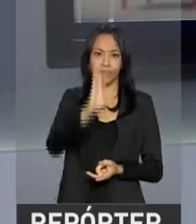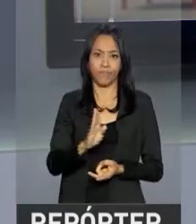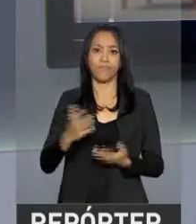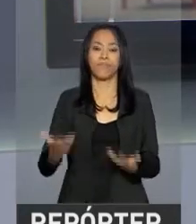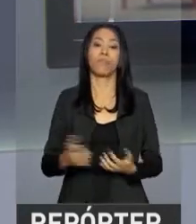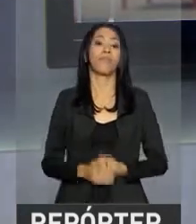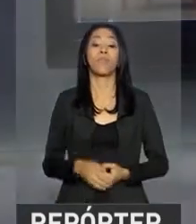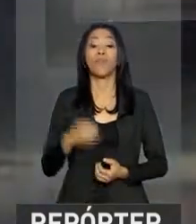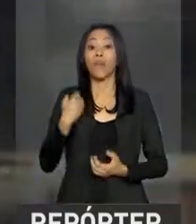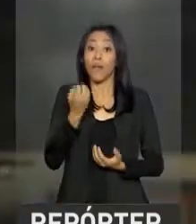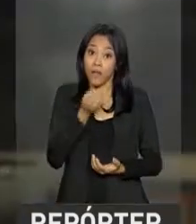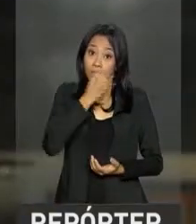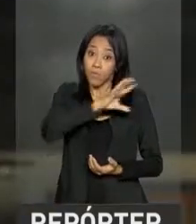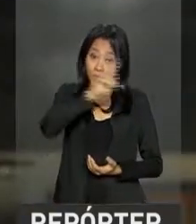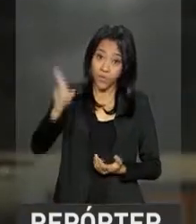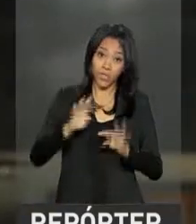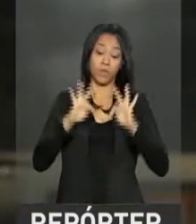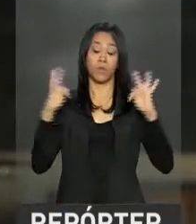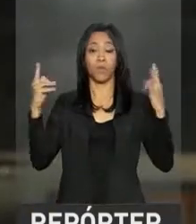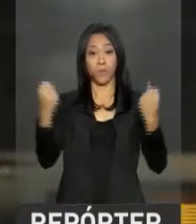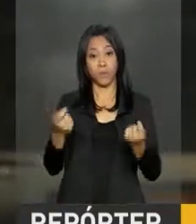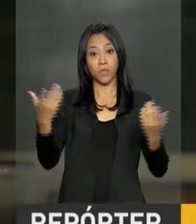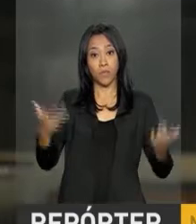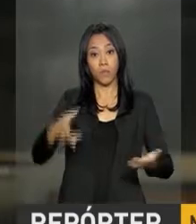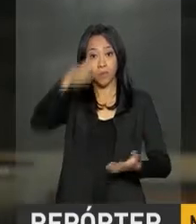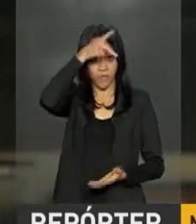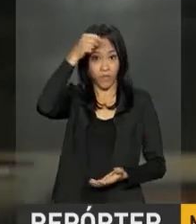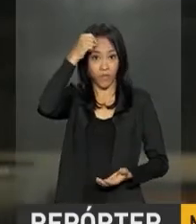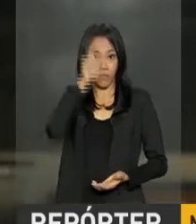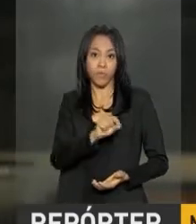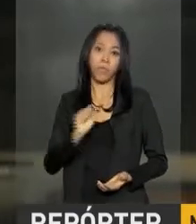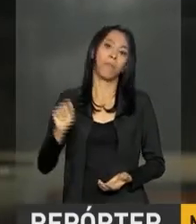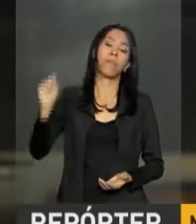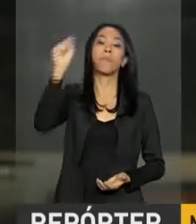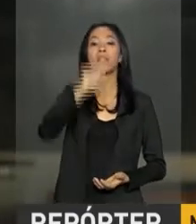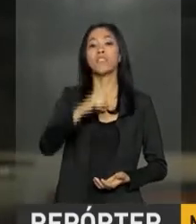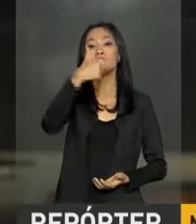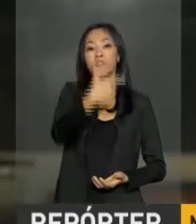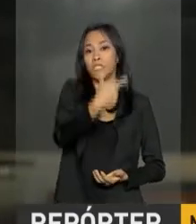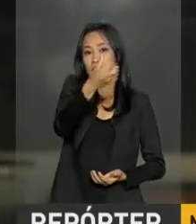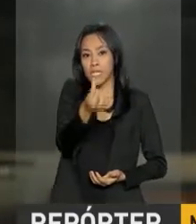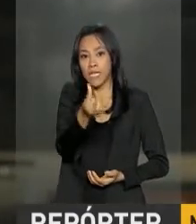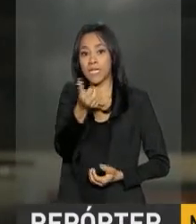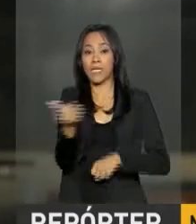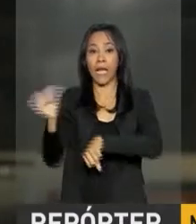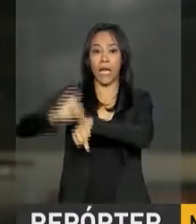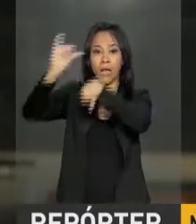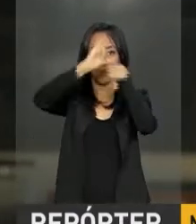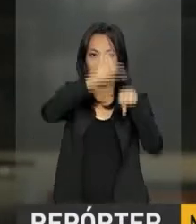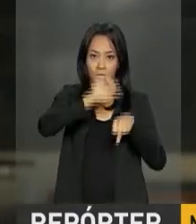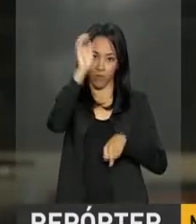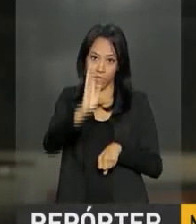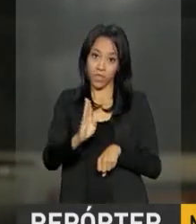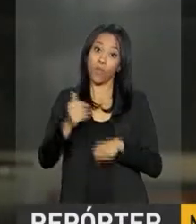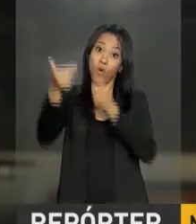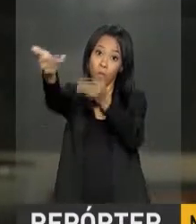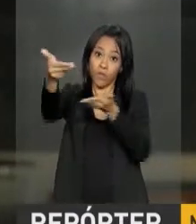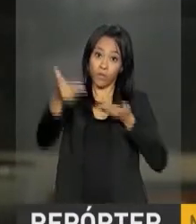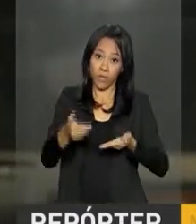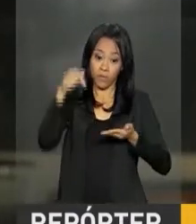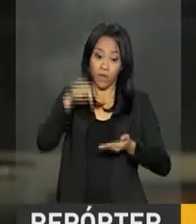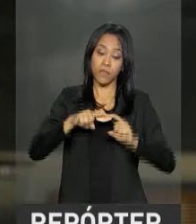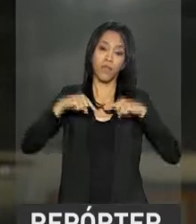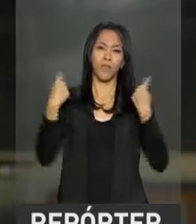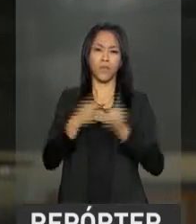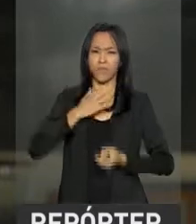Thaísa, bom dia a todos. Pois é, Thaísa, os prefeitos das 26 capitais foram convidados para essa reunião, que deve começar